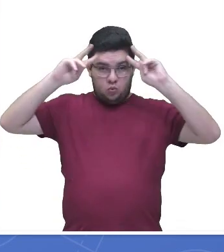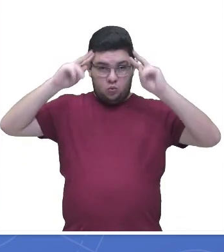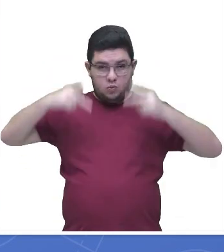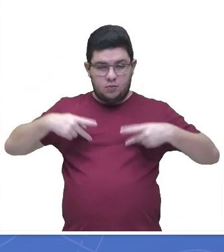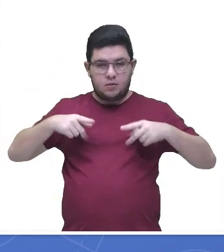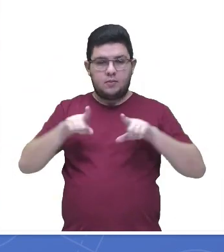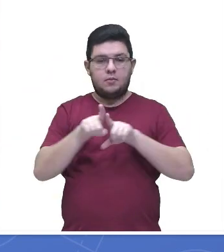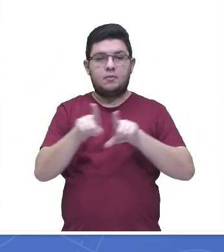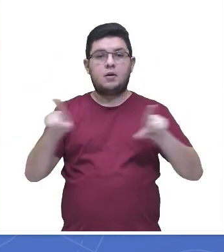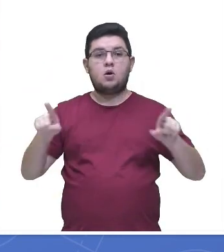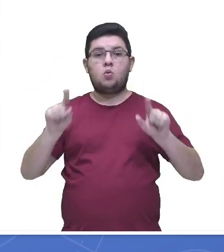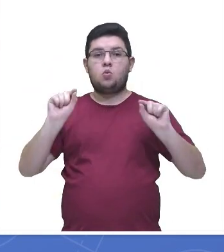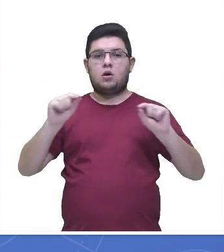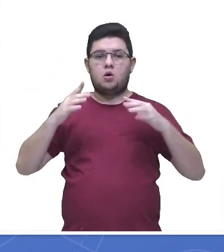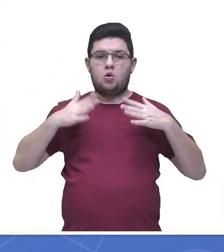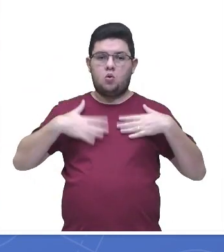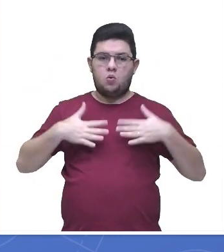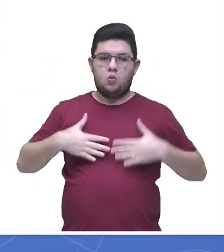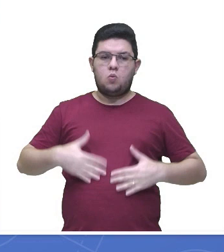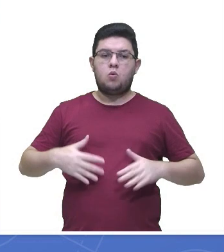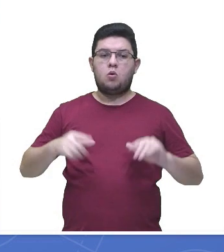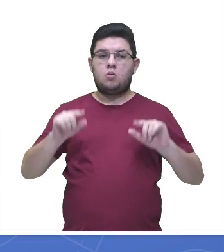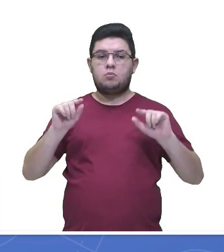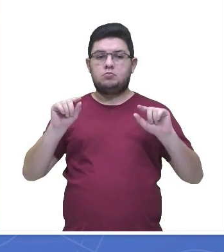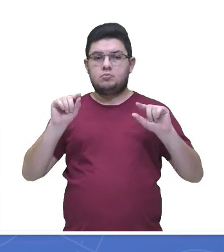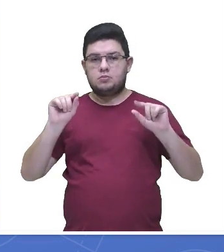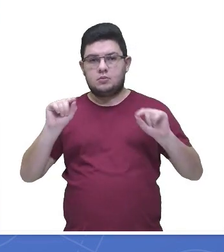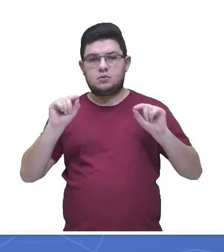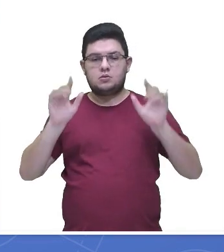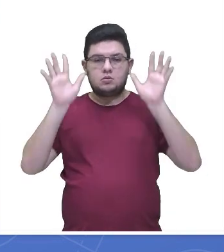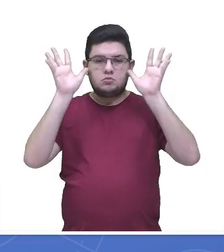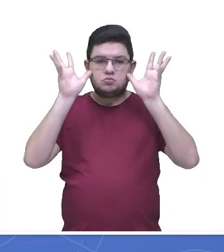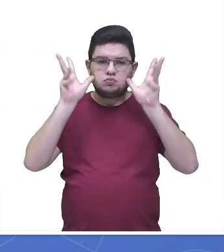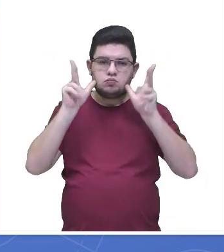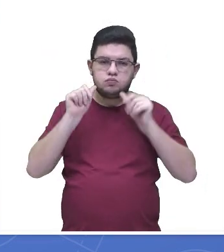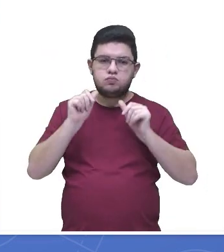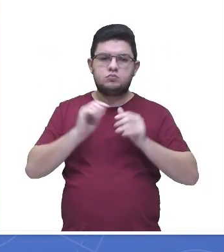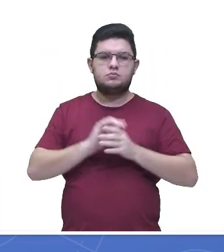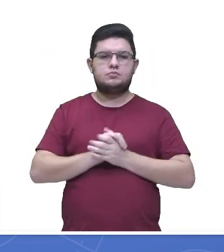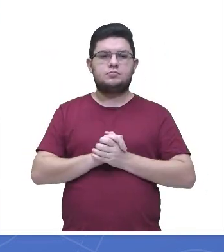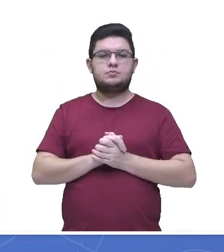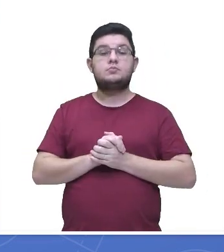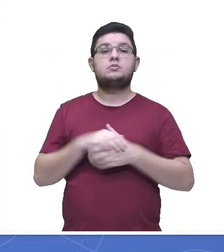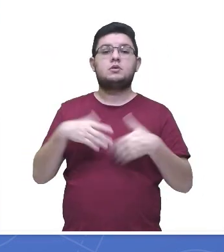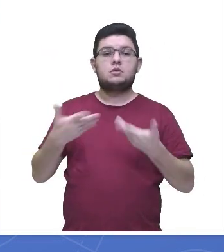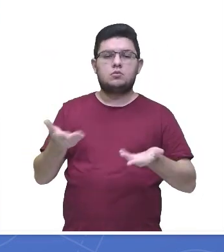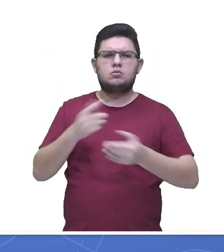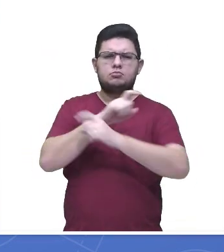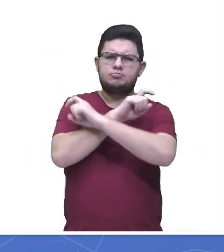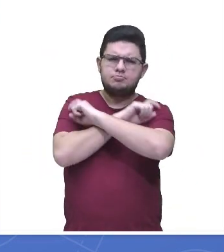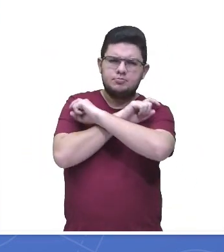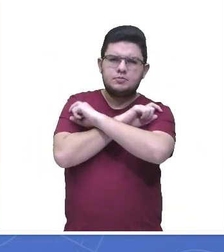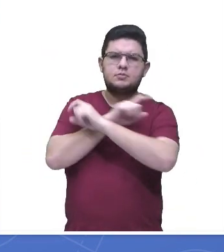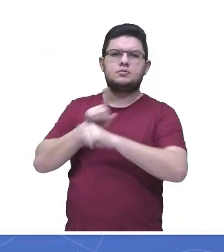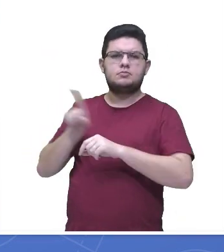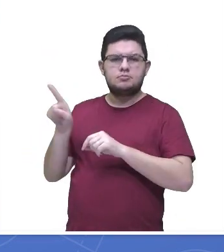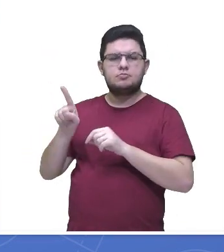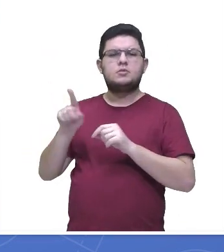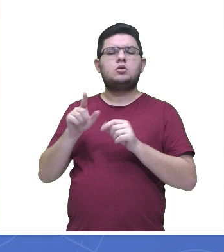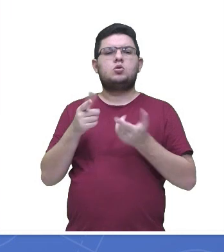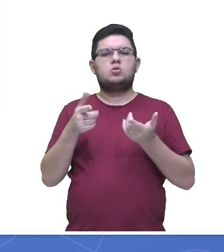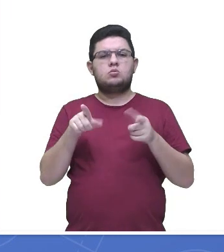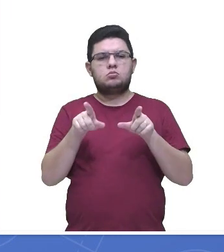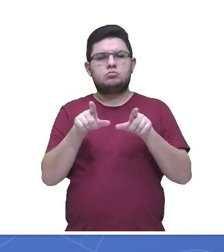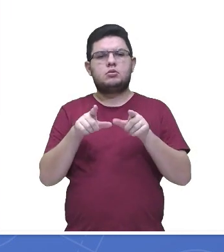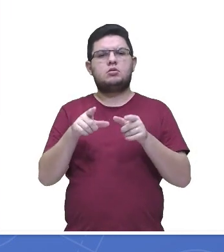imagens. E aí, passando pelo Egito, falando desse mundo politeísta, acreditar na vida pós-morte, falando